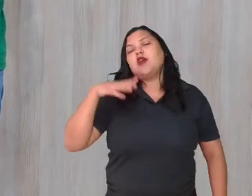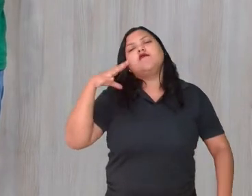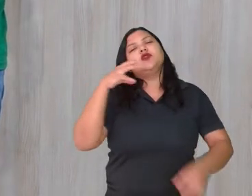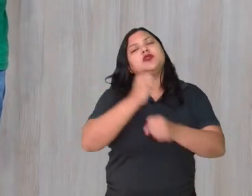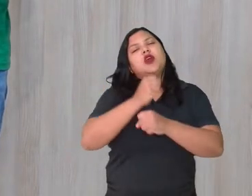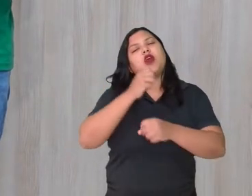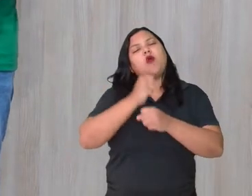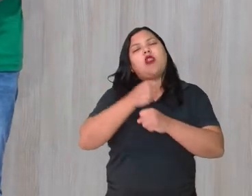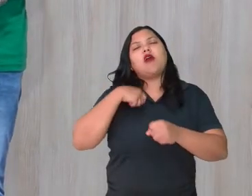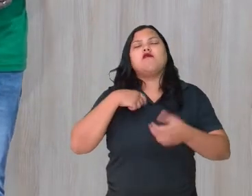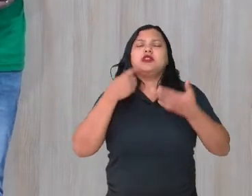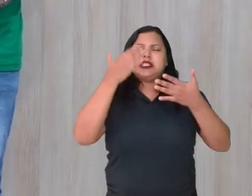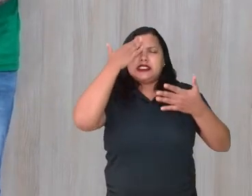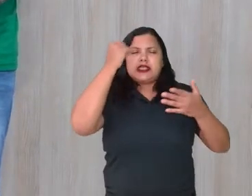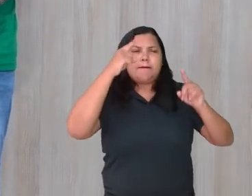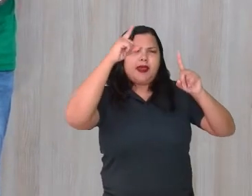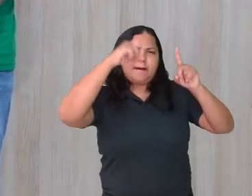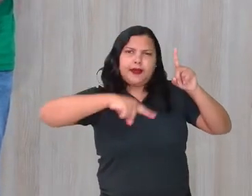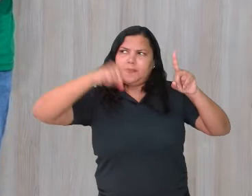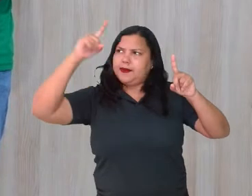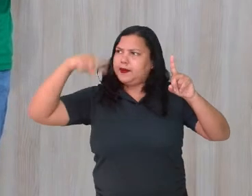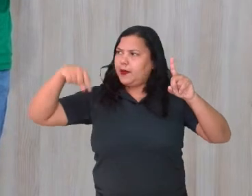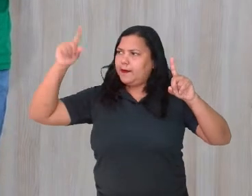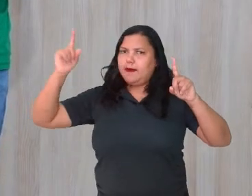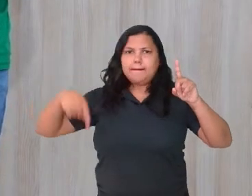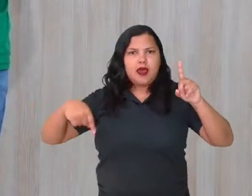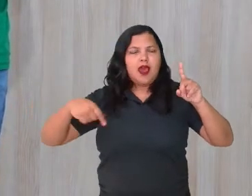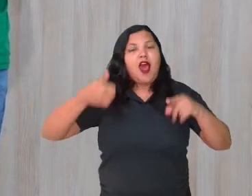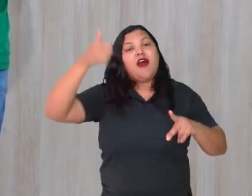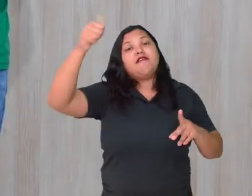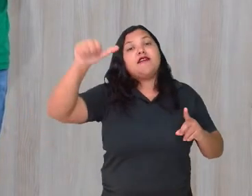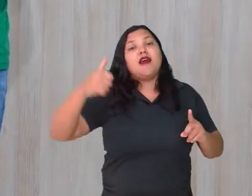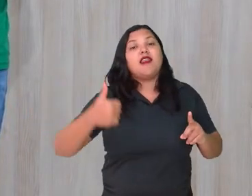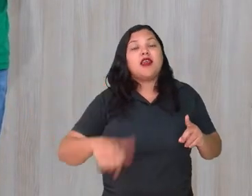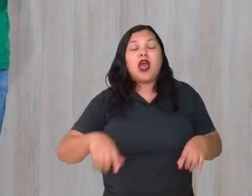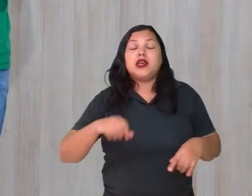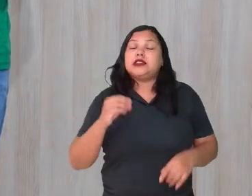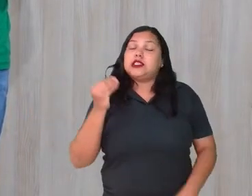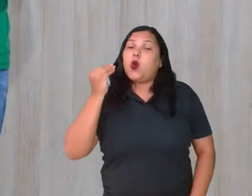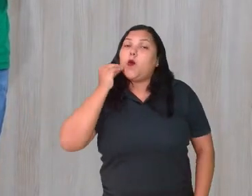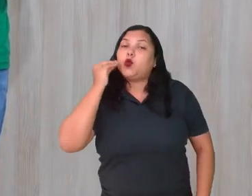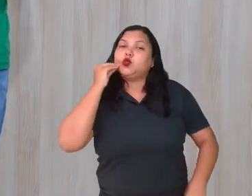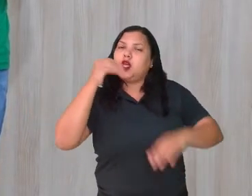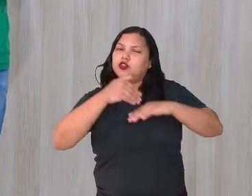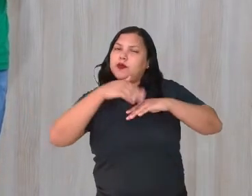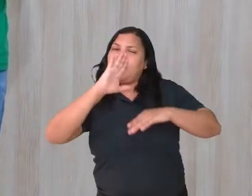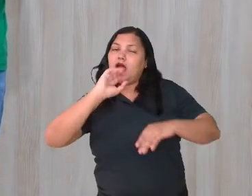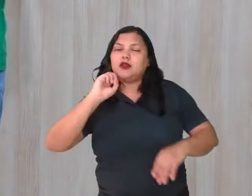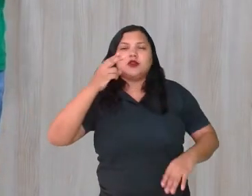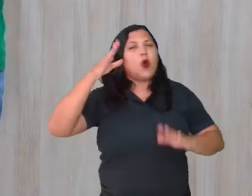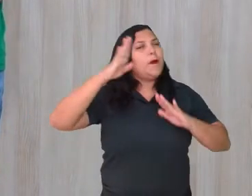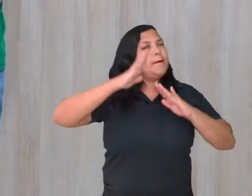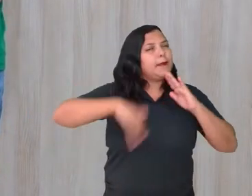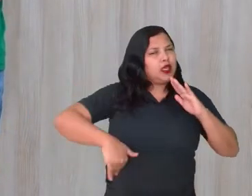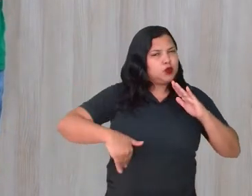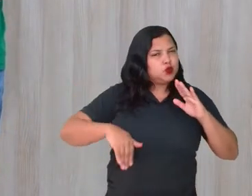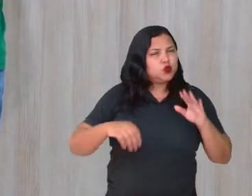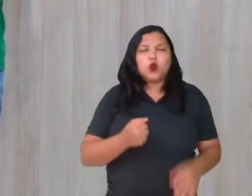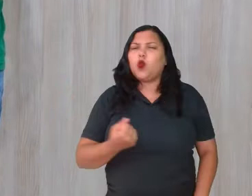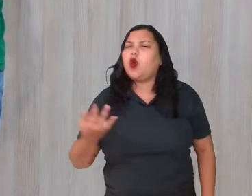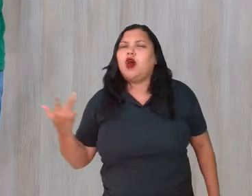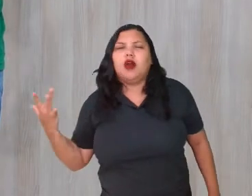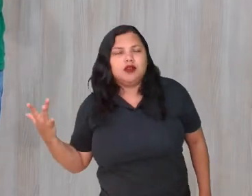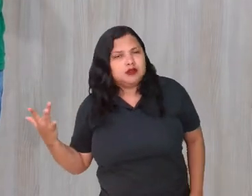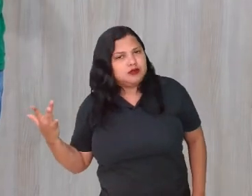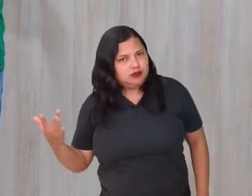essa chance, é você ter mais ou menos chance, só que a partir de agora você vai dizer que tem mais ou menos chance quanto, né?